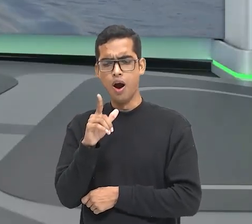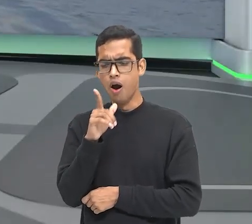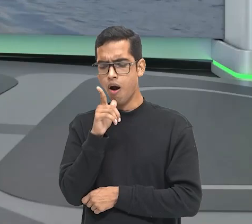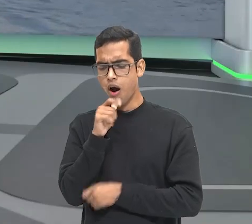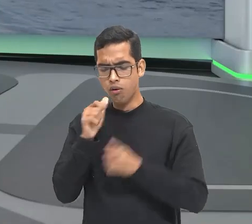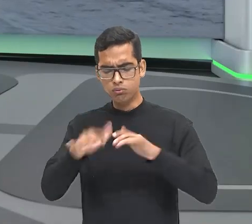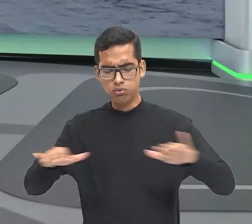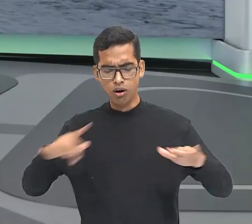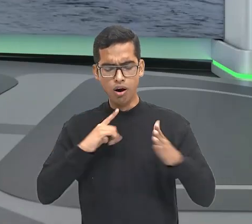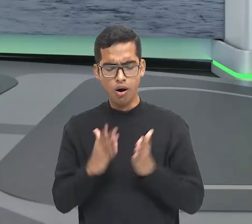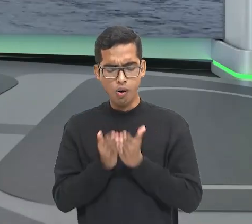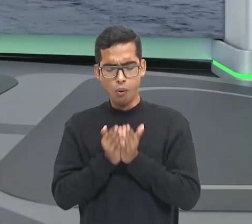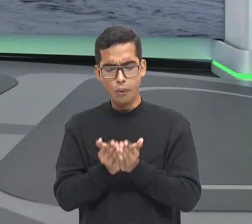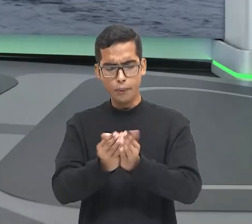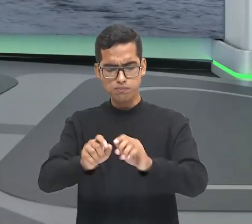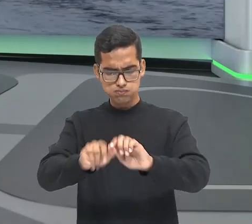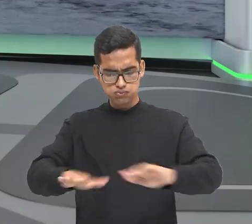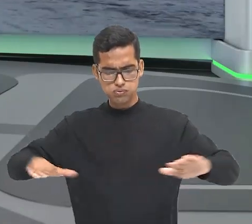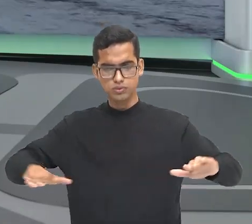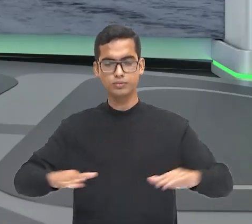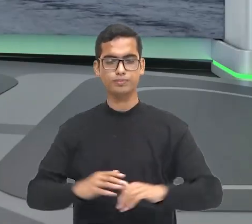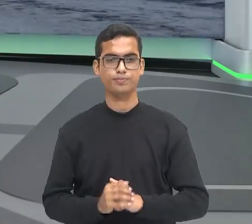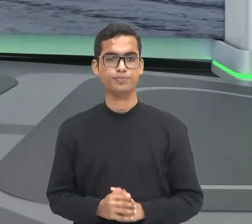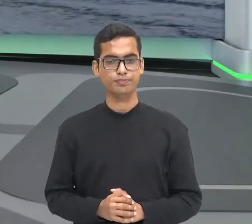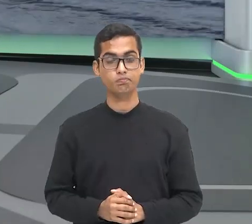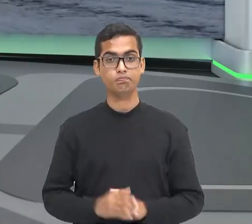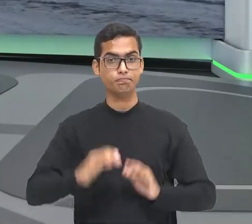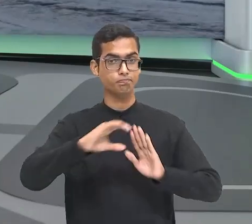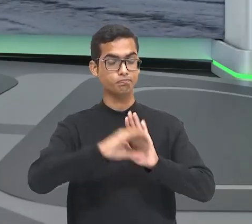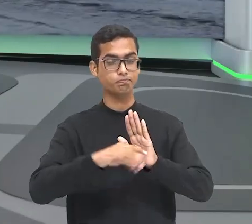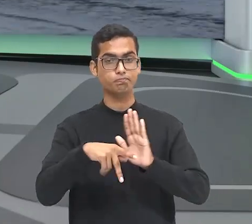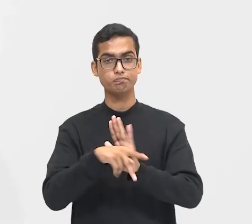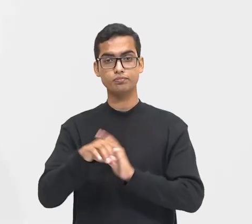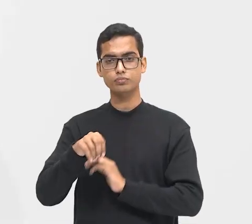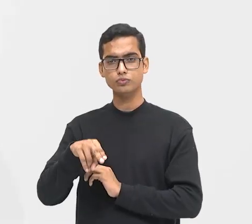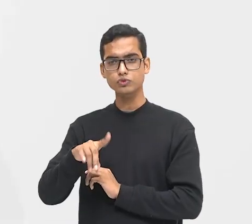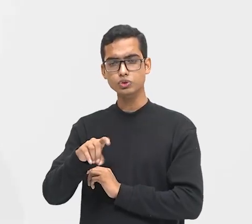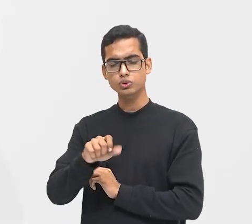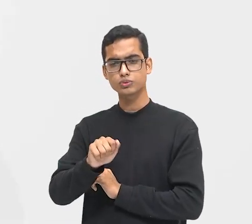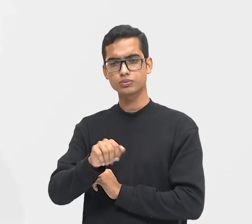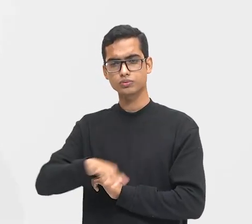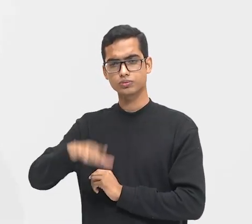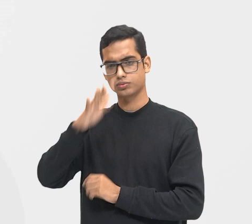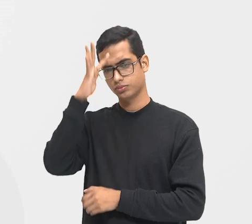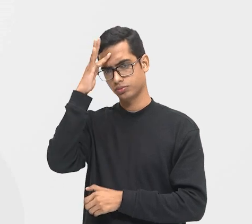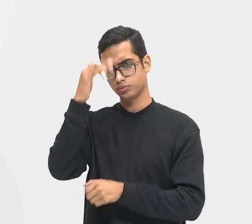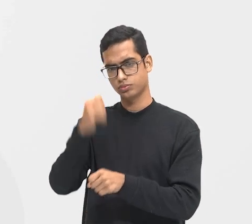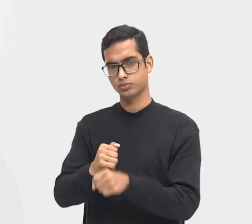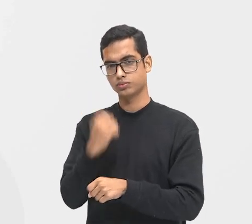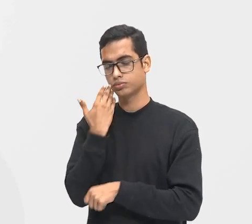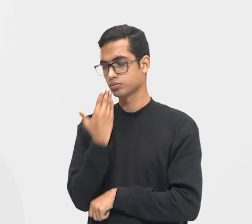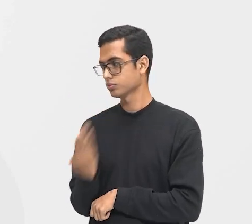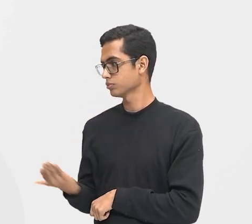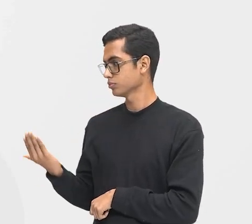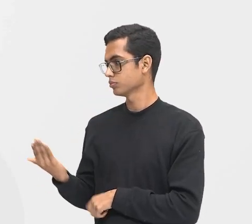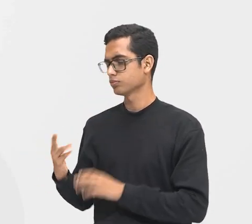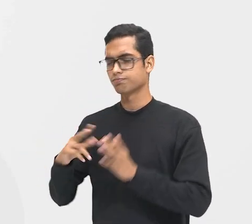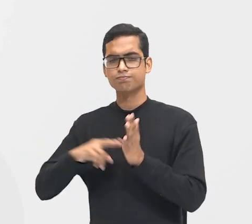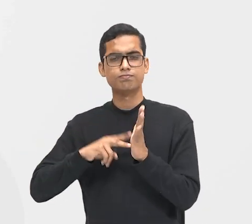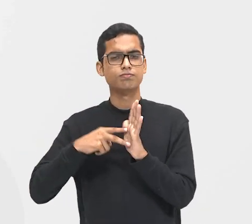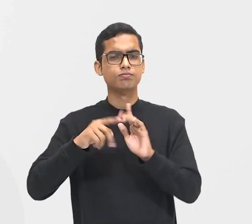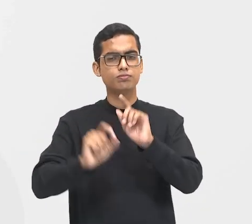observar o conceito, né, de ondas, segundo a física, na nossa próxima imagem. Olha aí. Ondas, então, o que são?